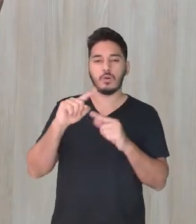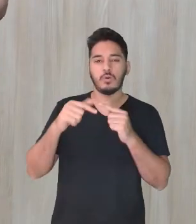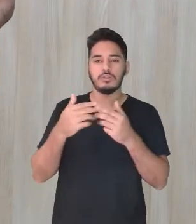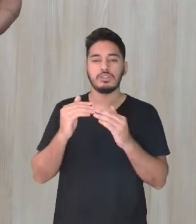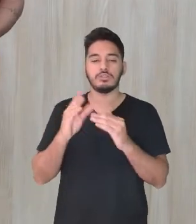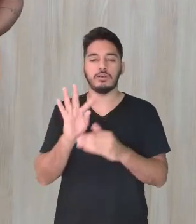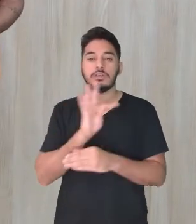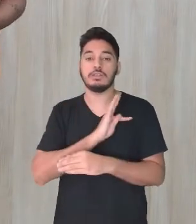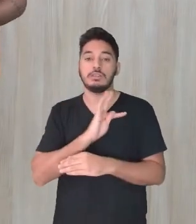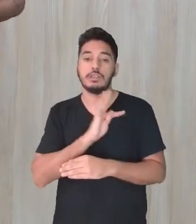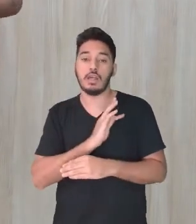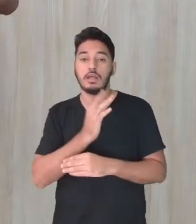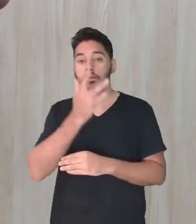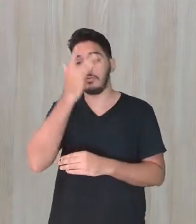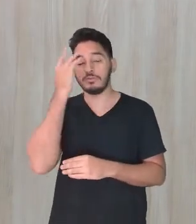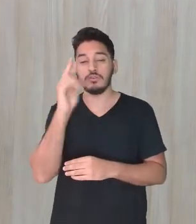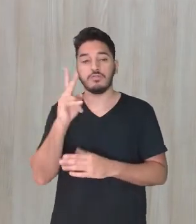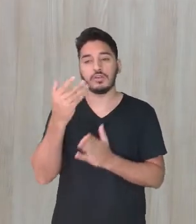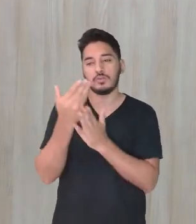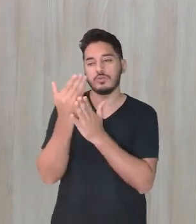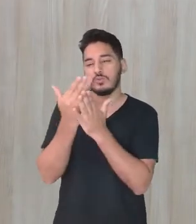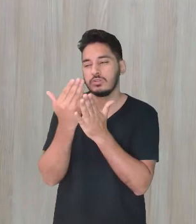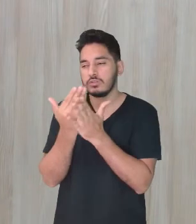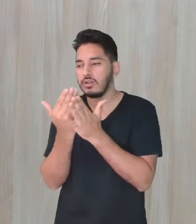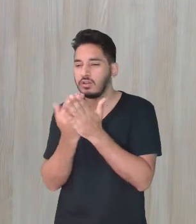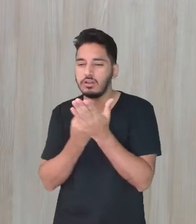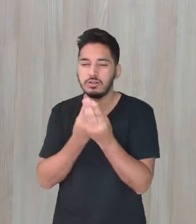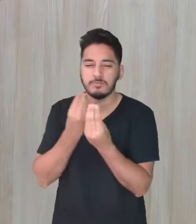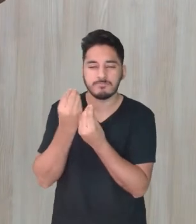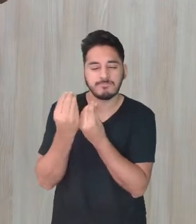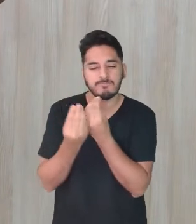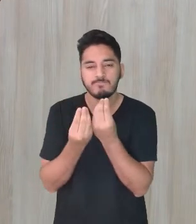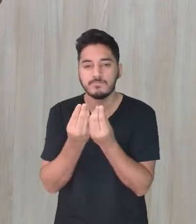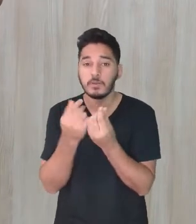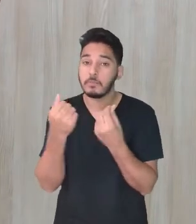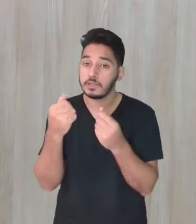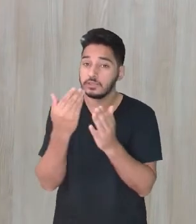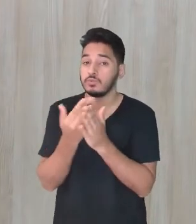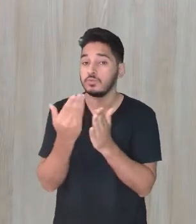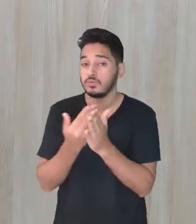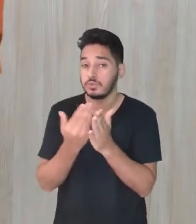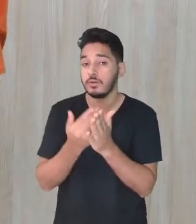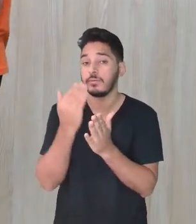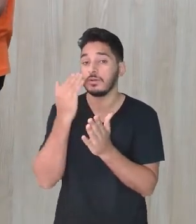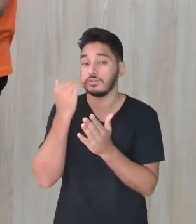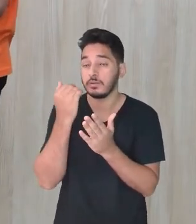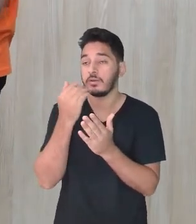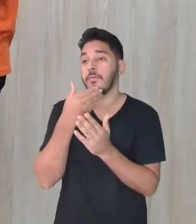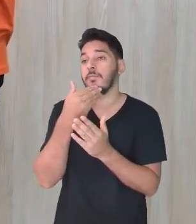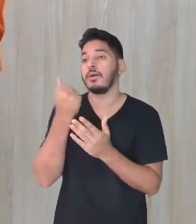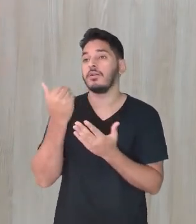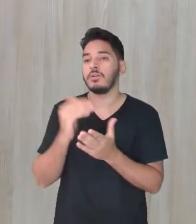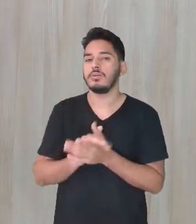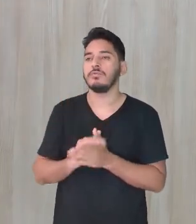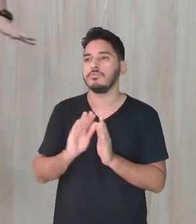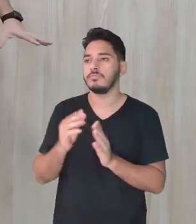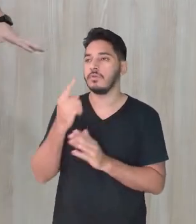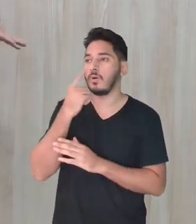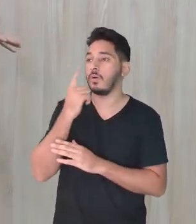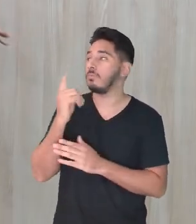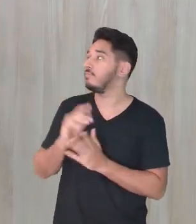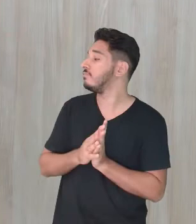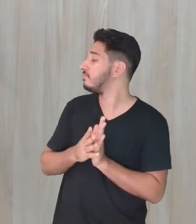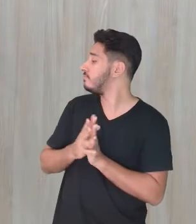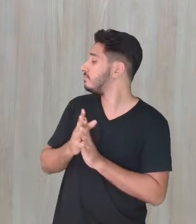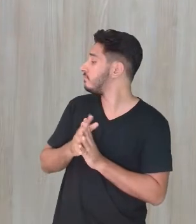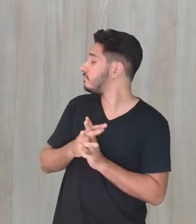mais técnicas, as pessoas vão estudando, como eu já falei, né? Elas precisam estudar ali para poder ir melhorando as coisas. Deixa eu ir embora porque tem tanta coisa aqui